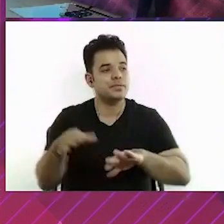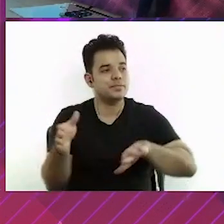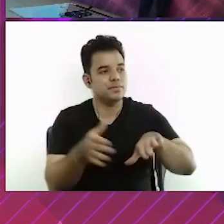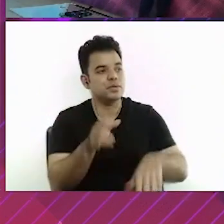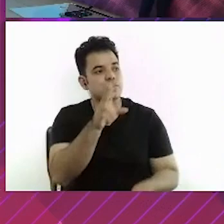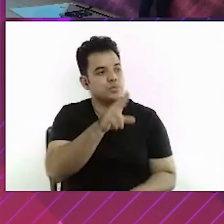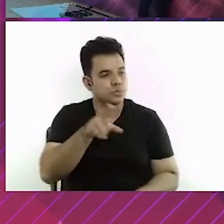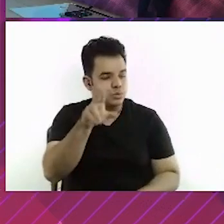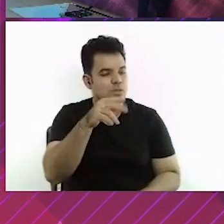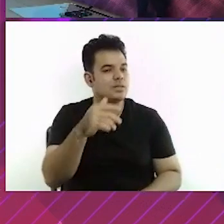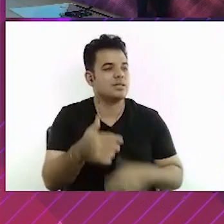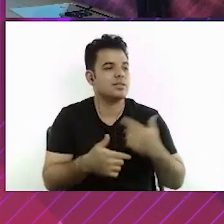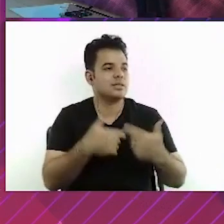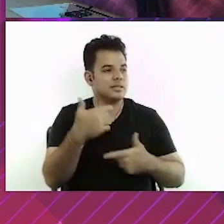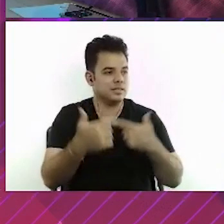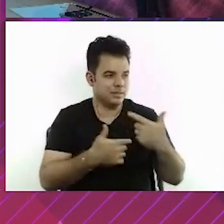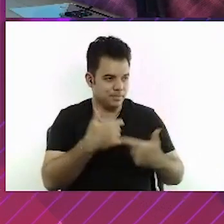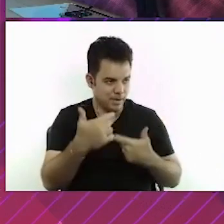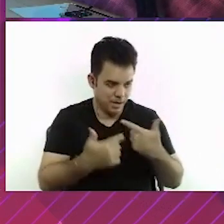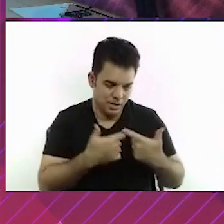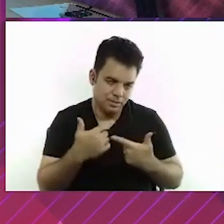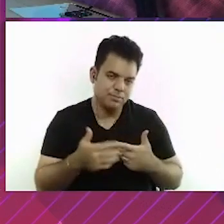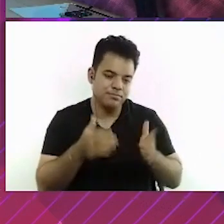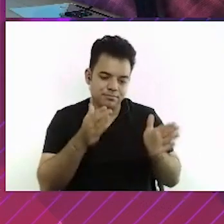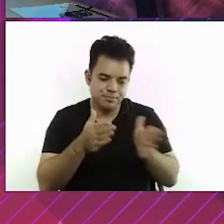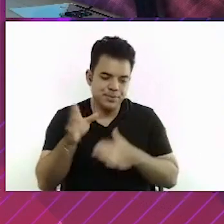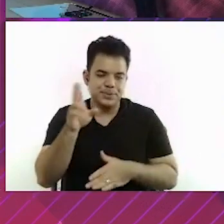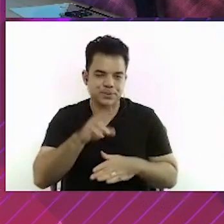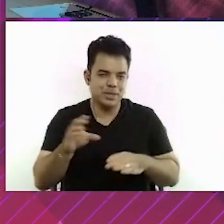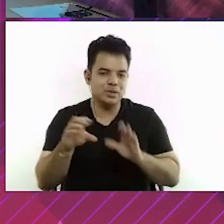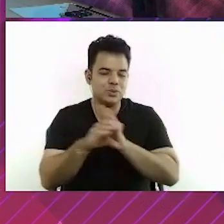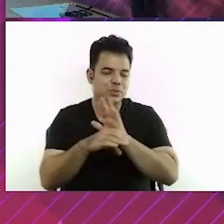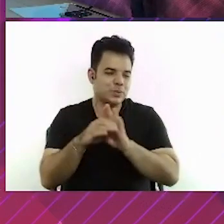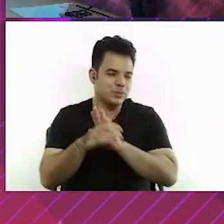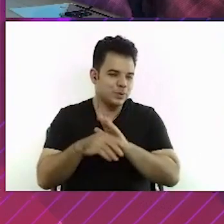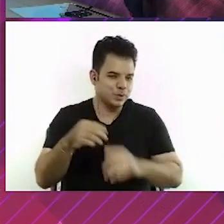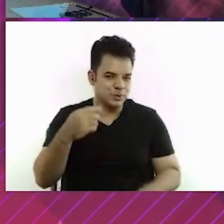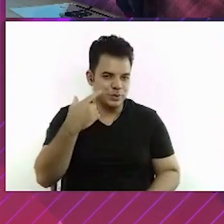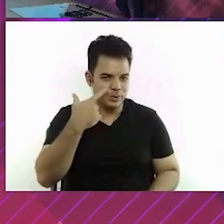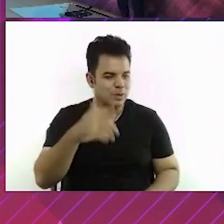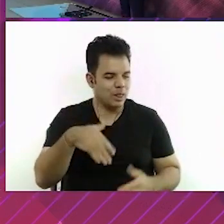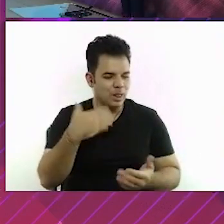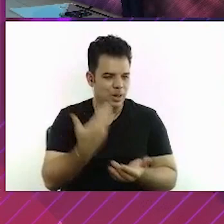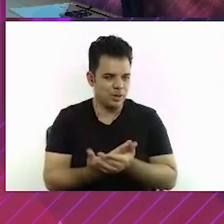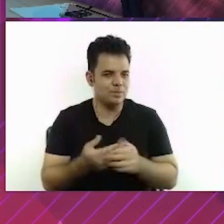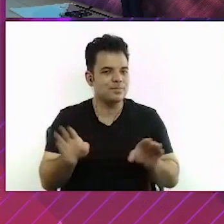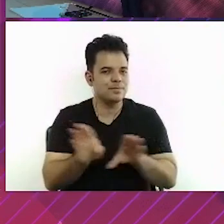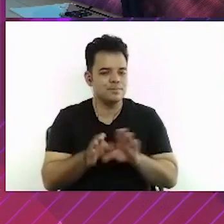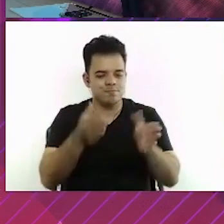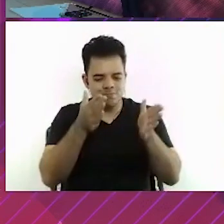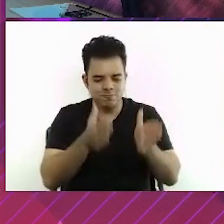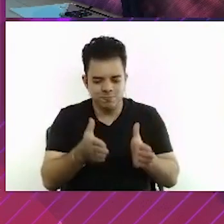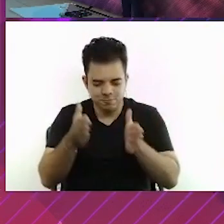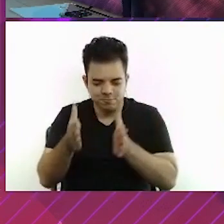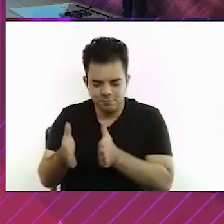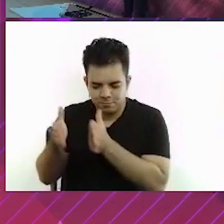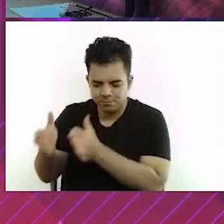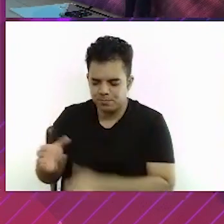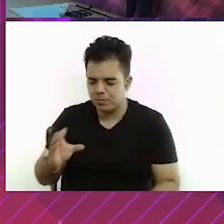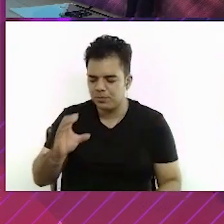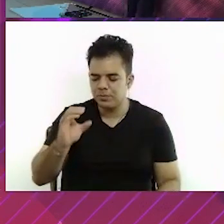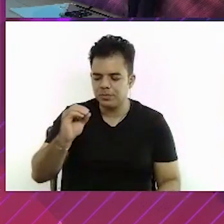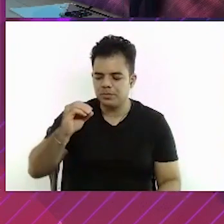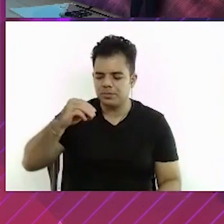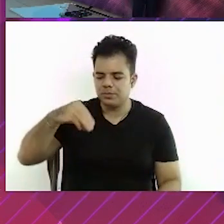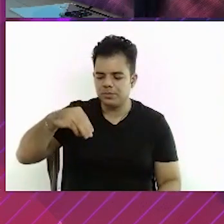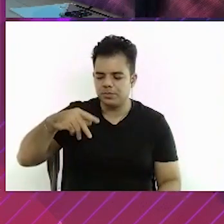RapidMQ e os conceitos que a gente viu até agora. Implementando um padrão chamado Computing Consumers,